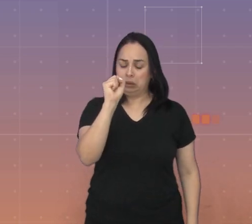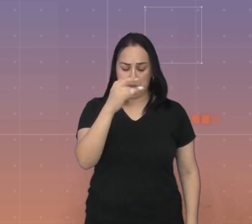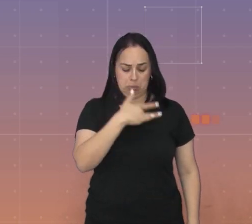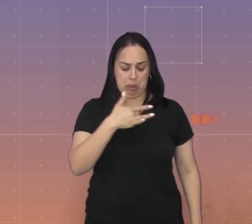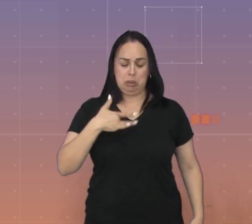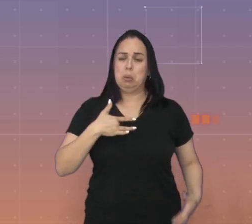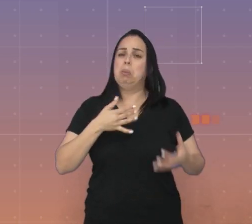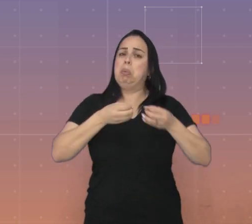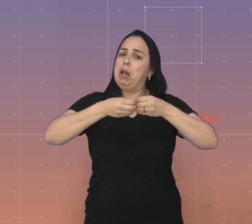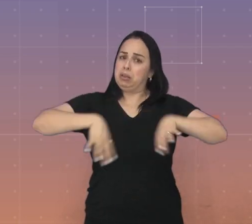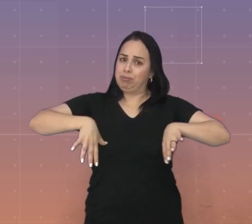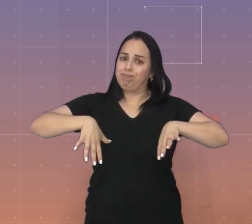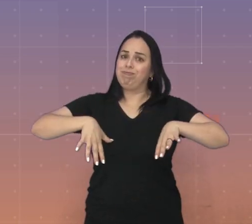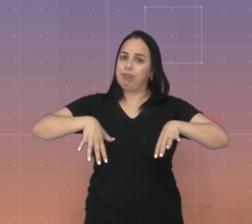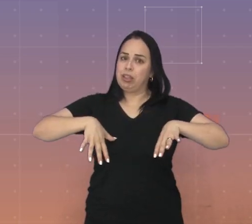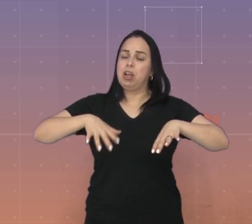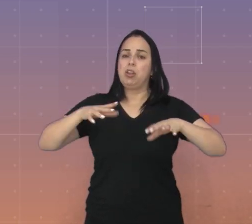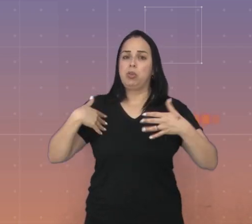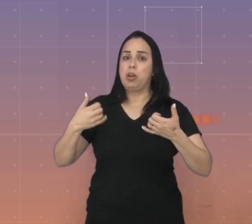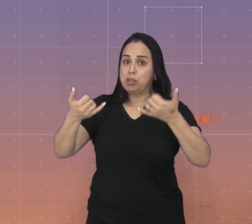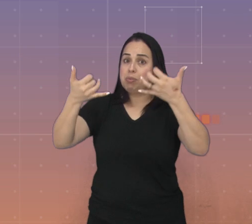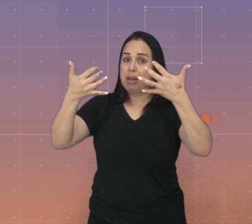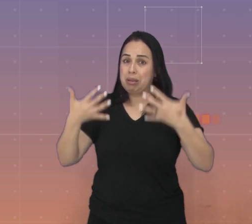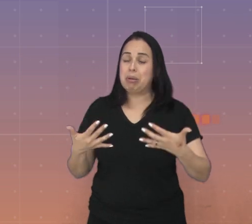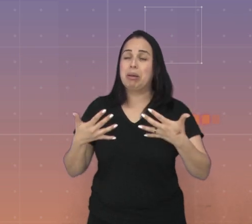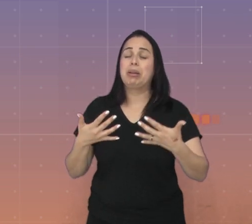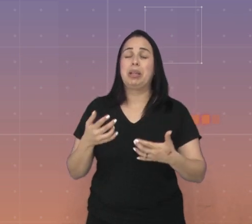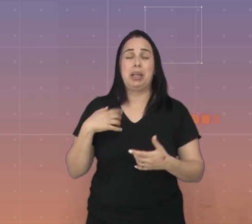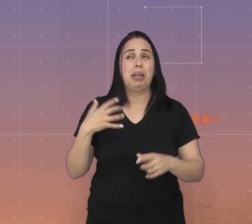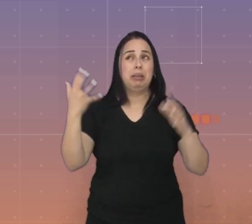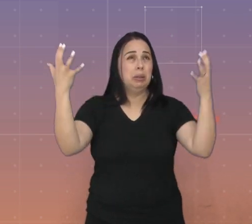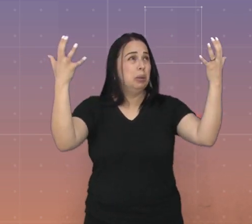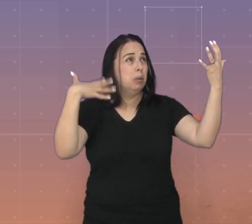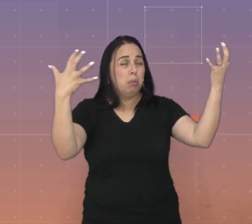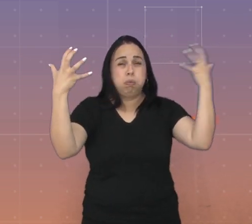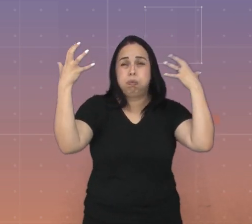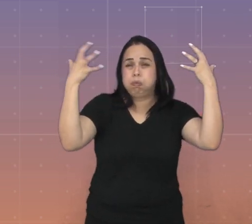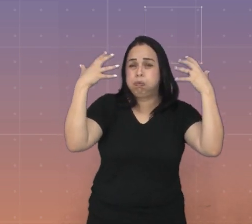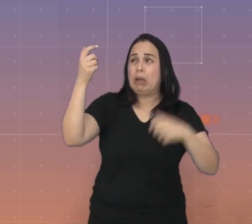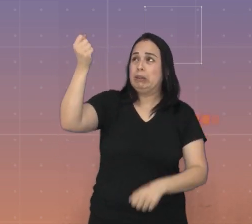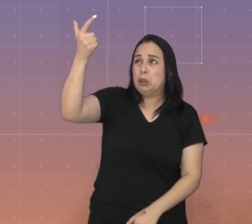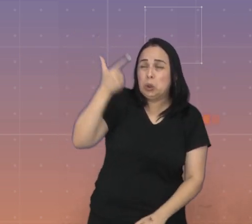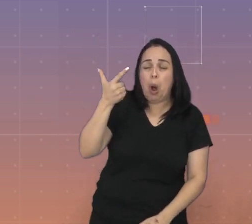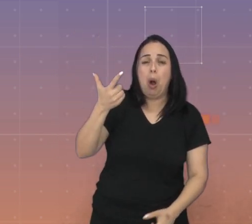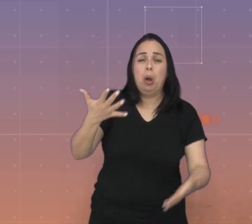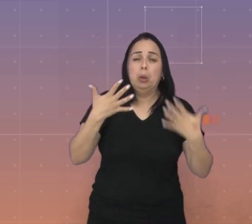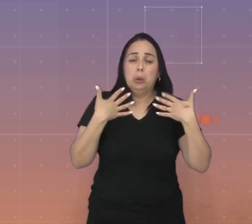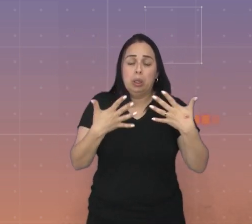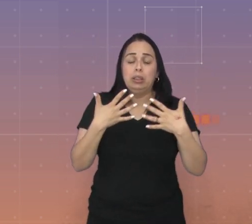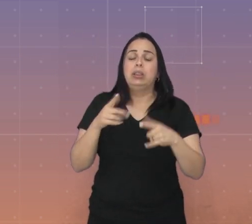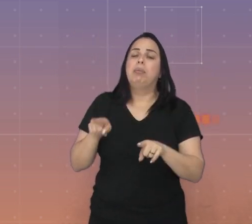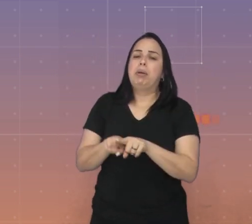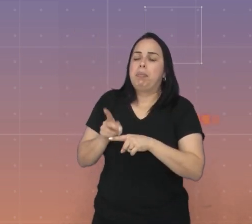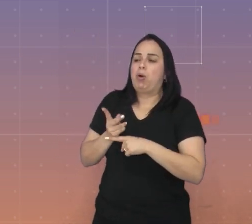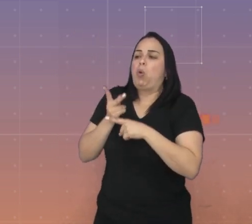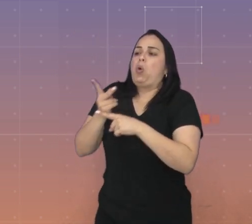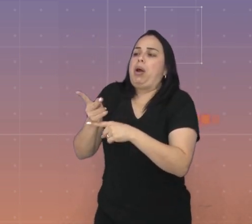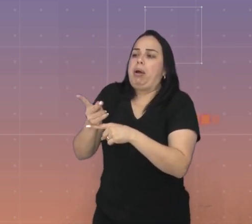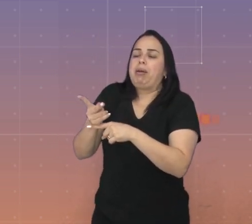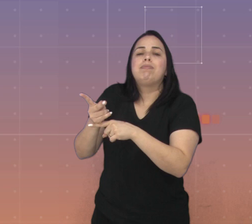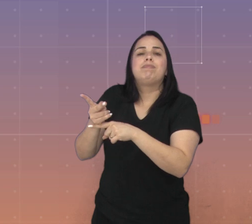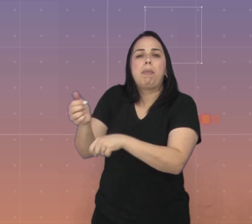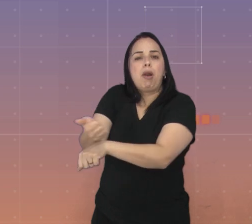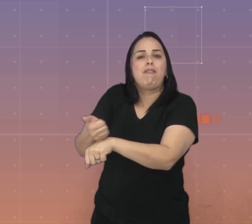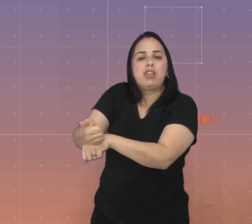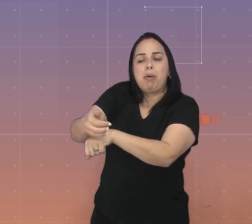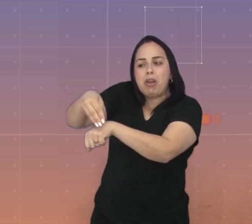nossa saúde. Discutimos sobre o efeito do estresse térmico e também fomos atrás de especialistas para nos ajudar com dicas